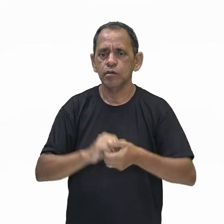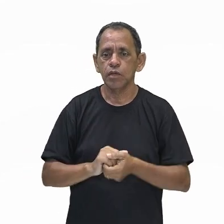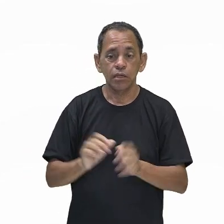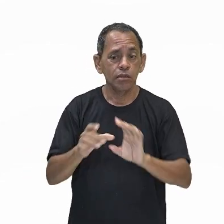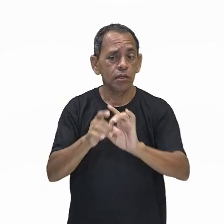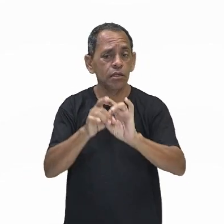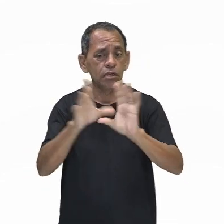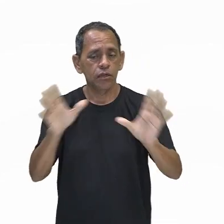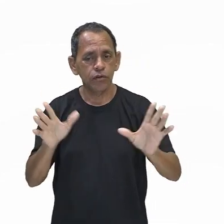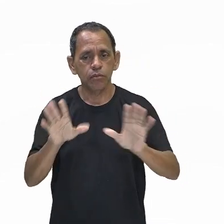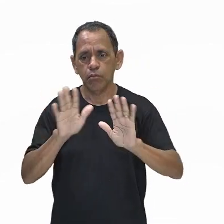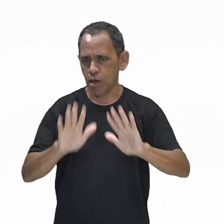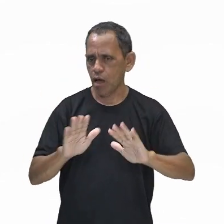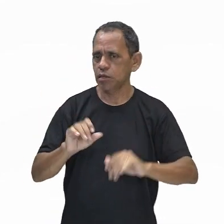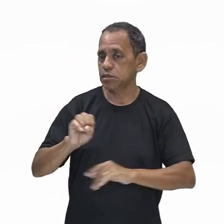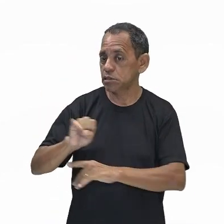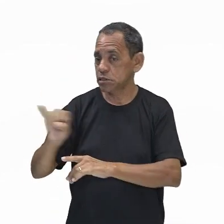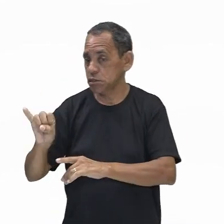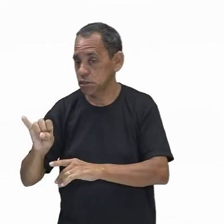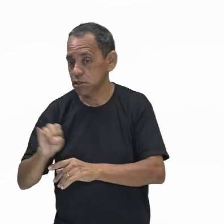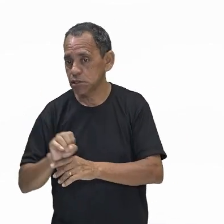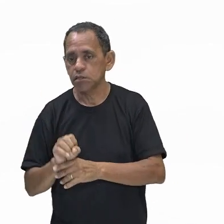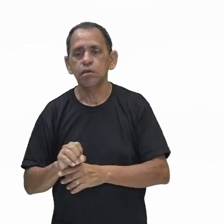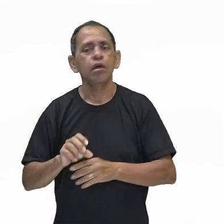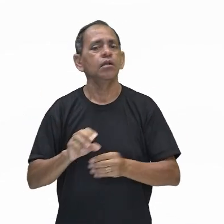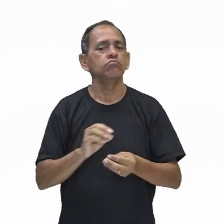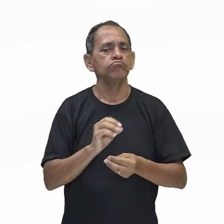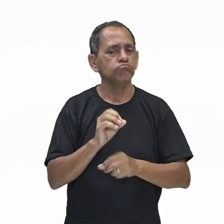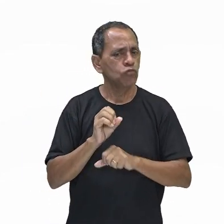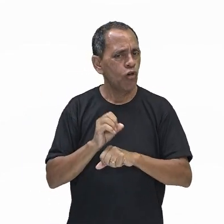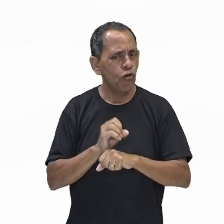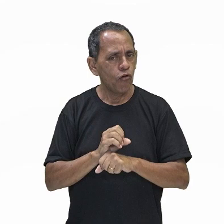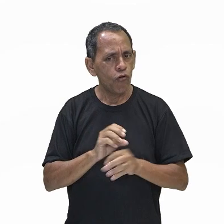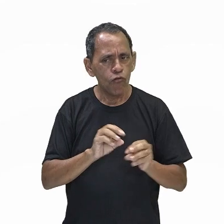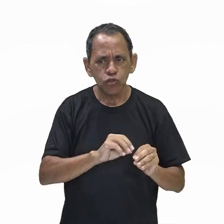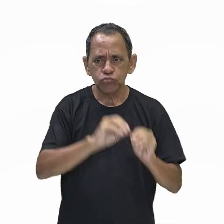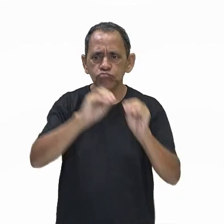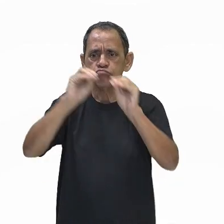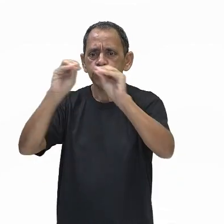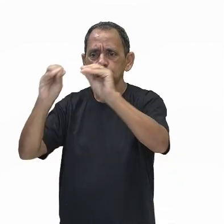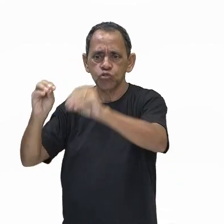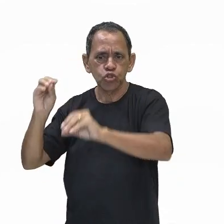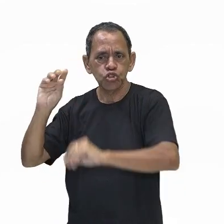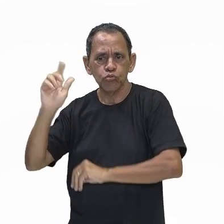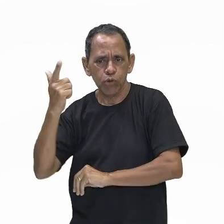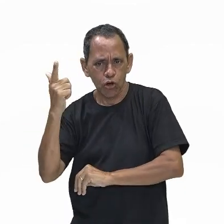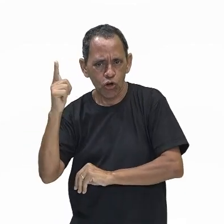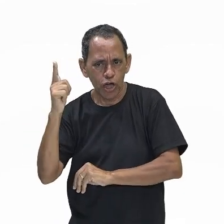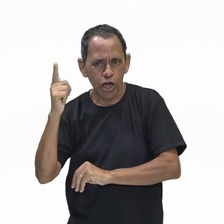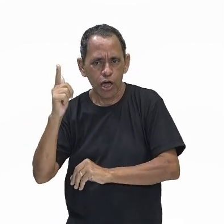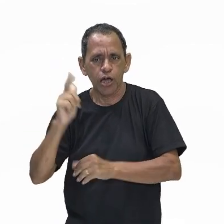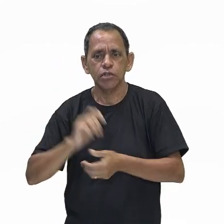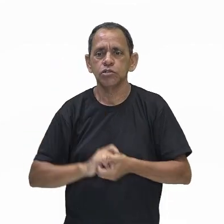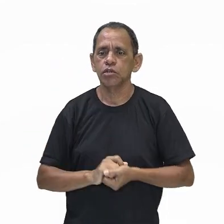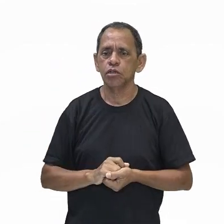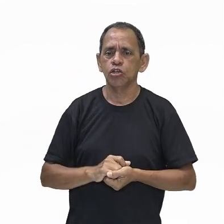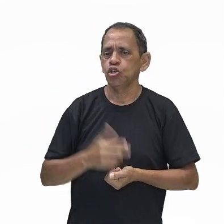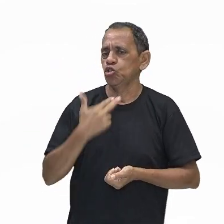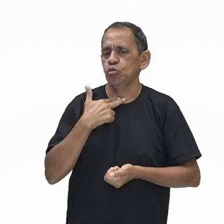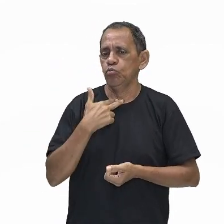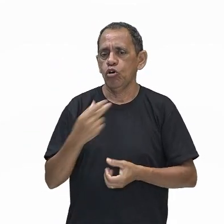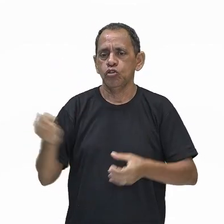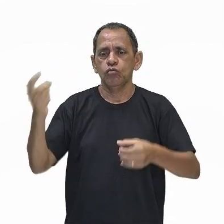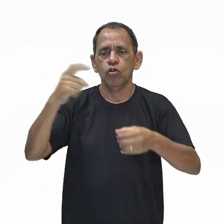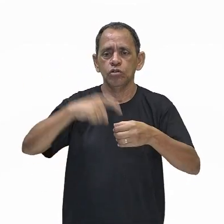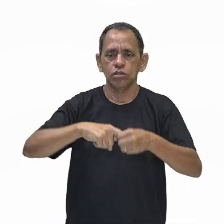com a condição de que ele vá para Goiás e não retorne sem que ele saiba antes. Então, depois desse